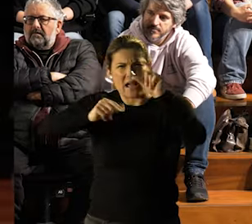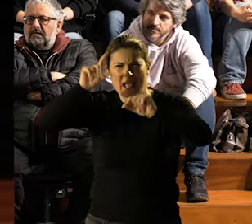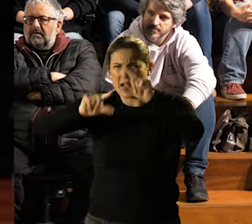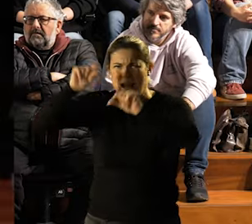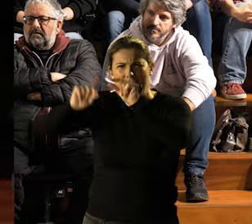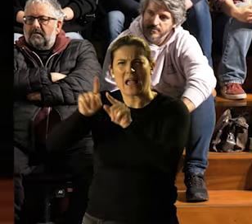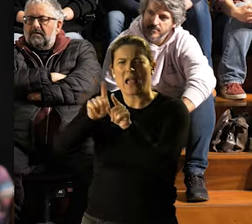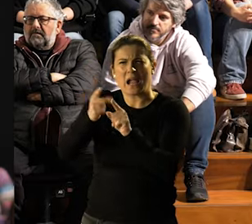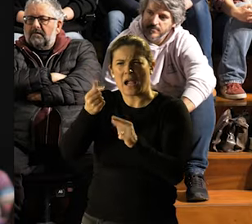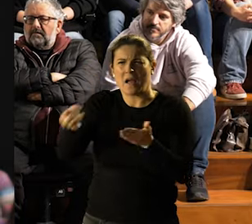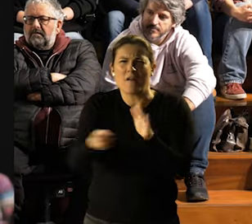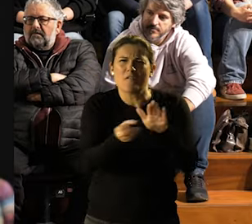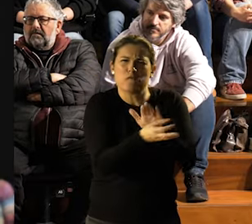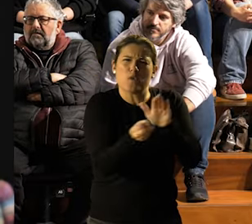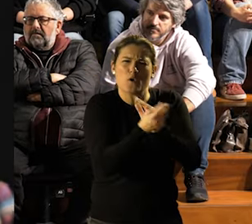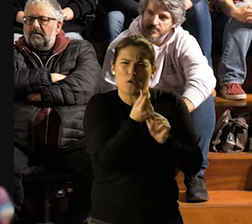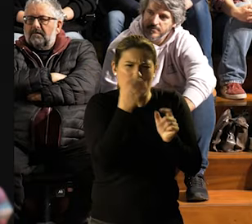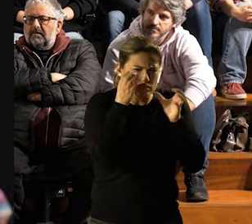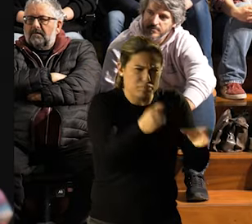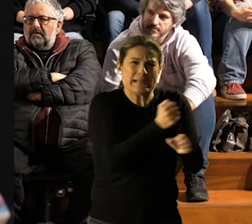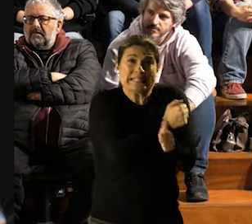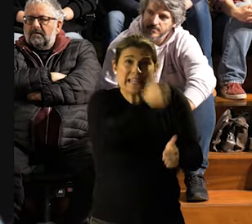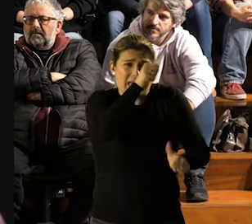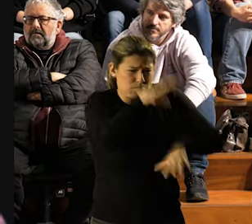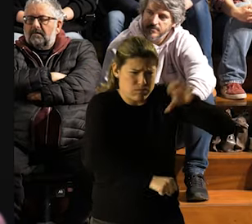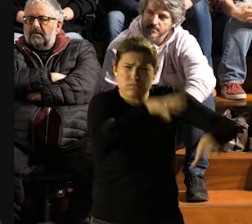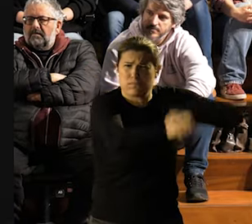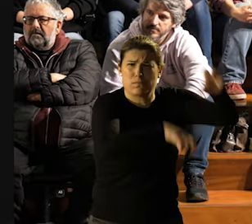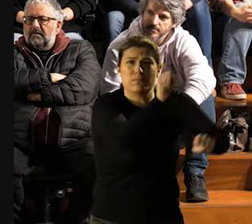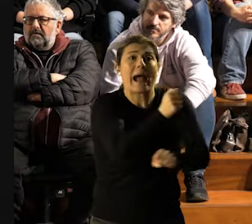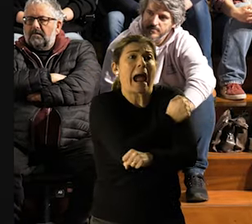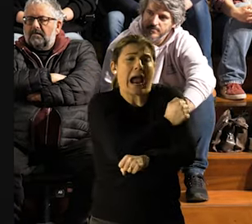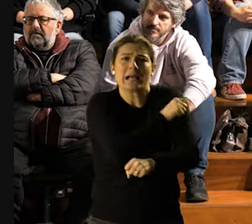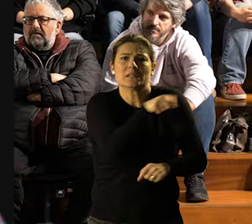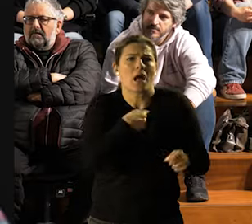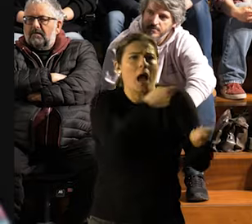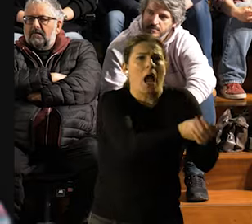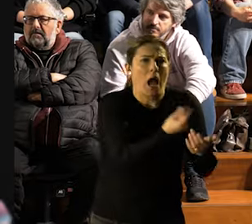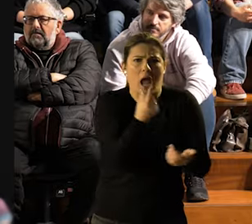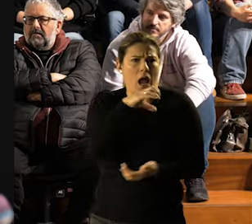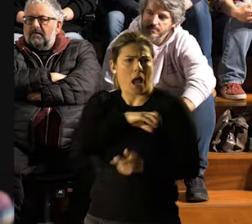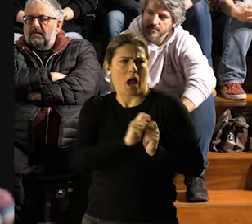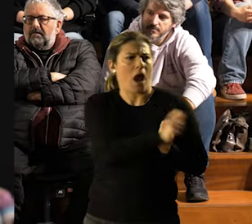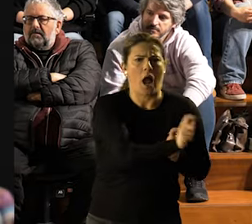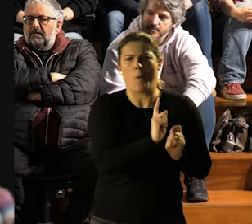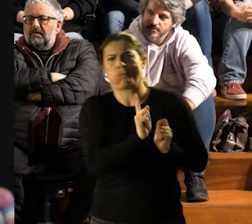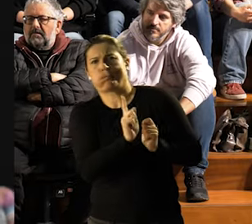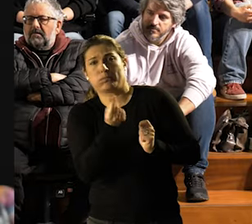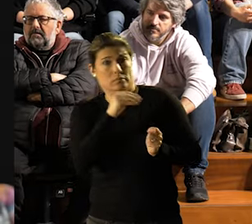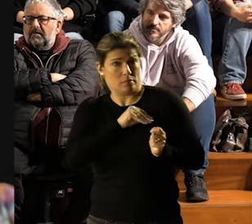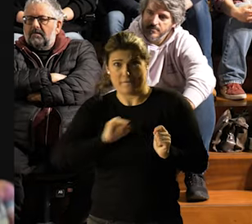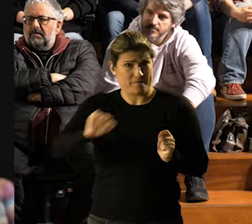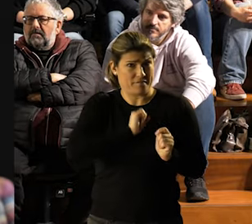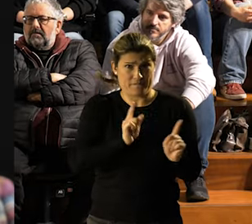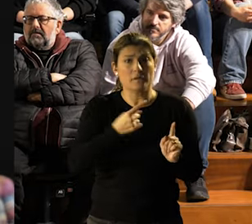Fundos Abutres que estão a tomar conta das nossas cidades as casas que nos são negadas por rendas que os nossos salários não conseguem pagar não